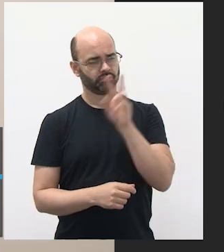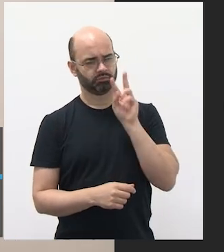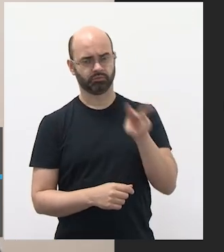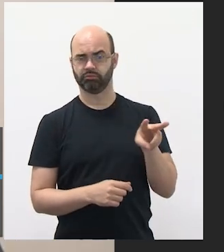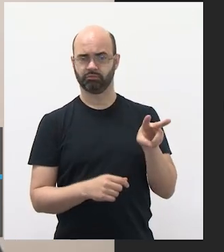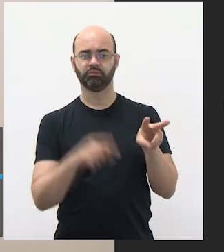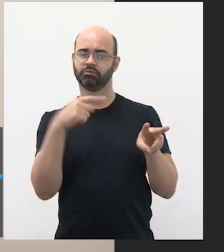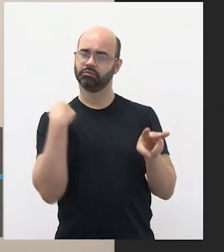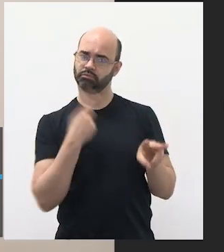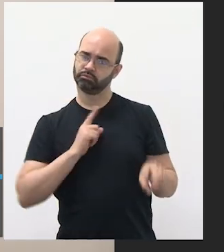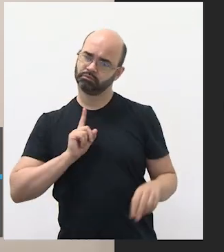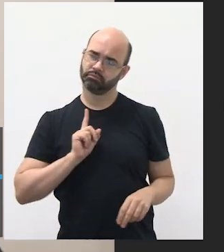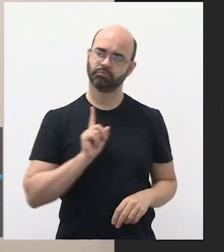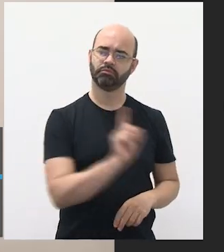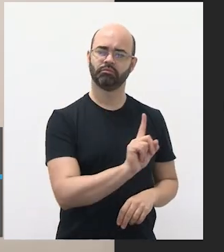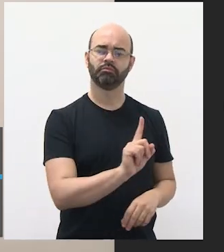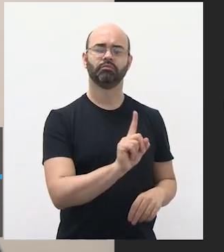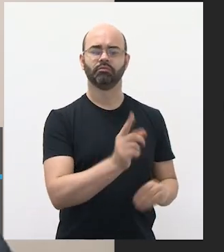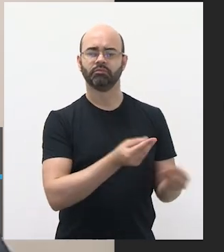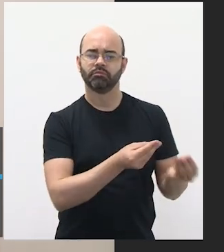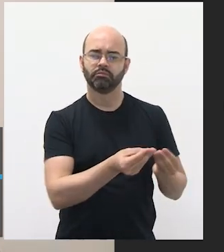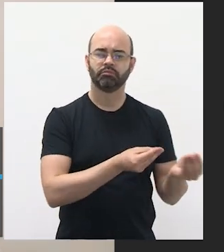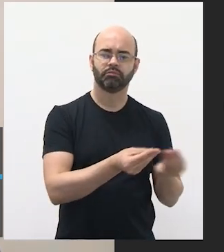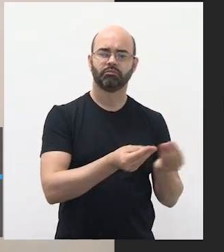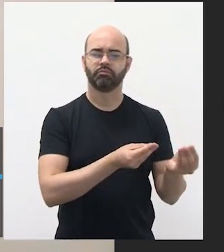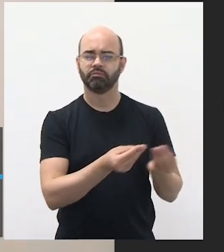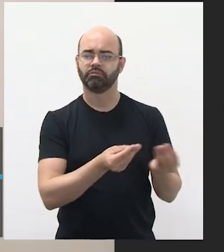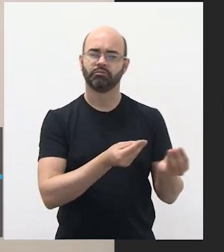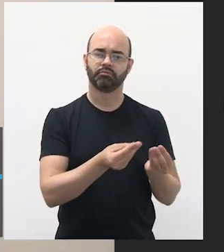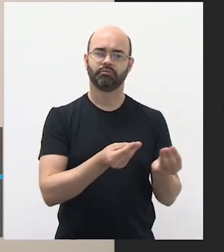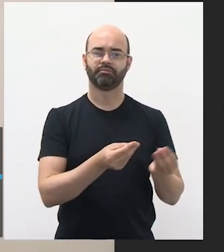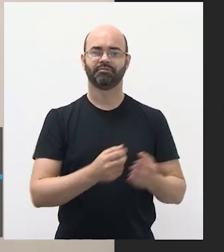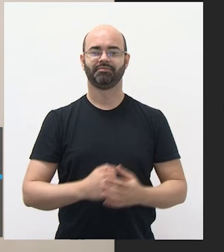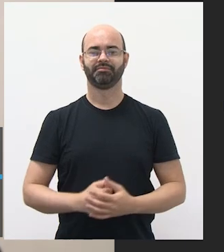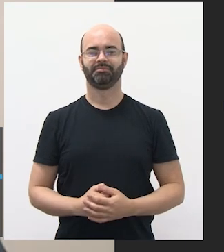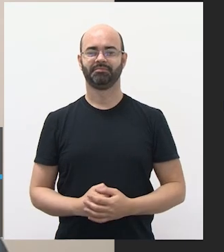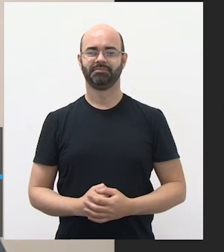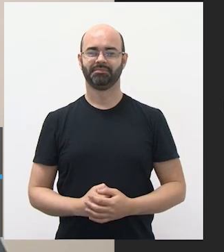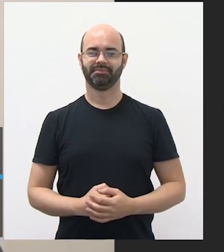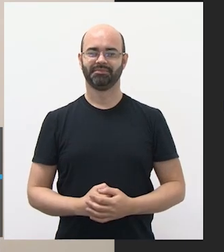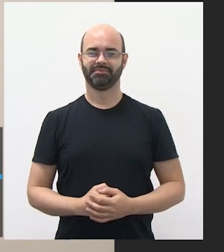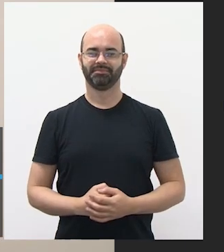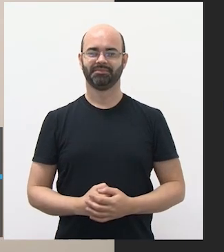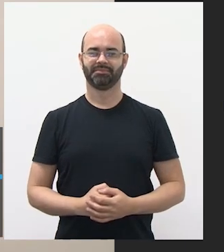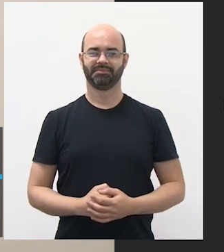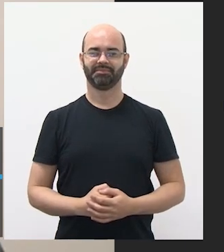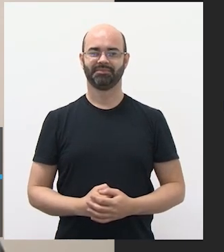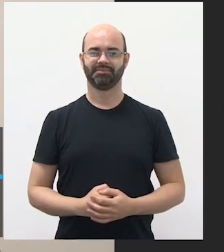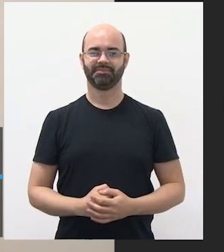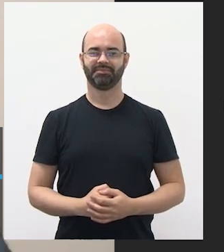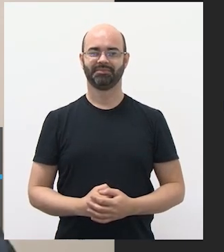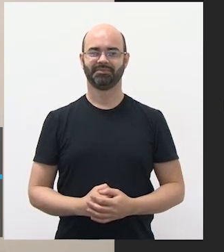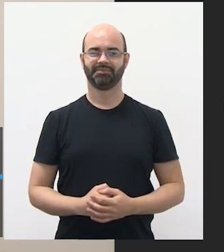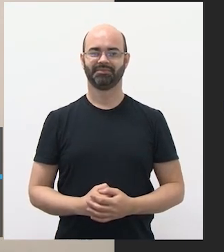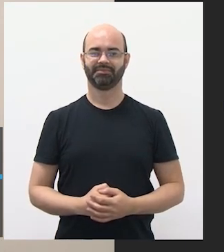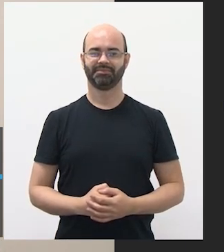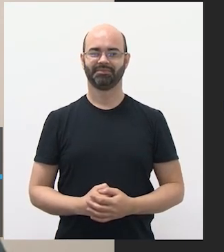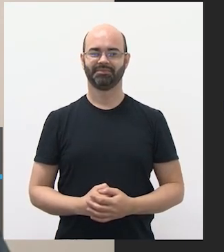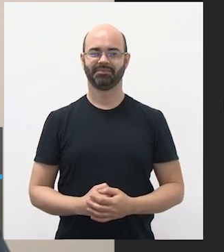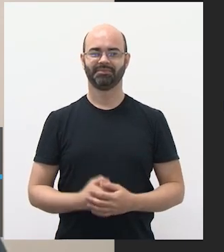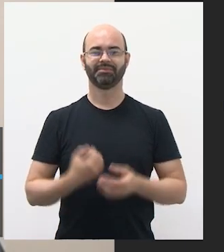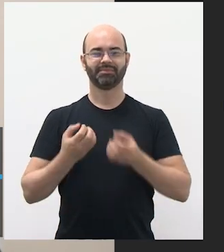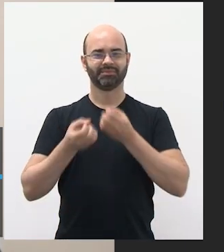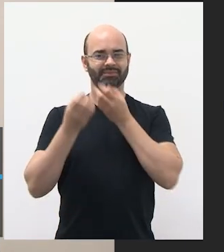mediar nesse processo. E aí eu trago algumas definições, né? Já meio que finalizando a